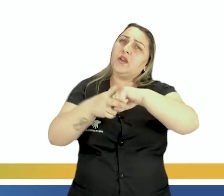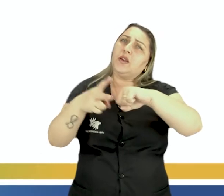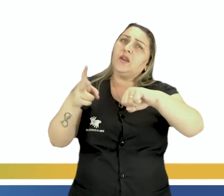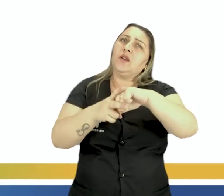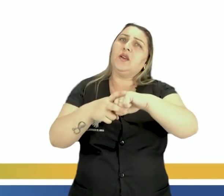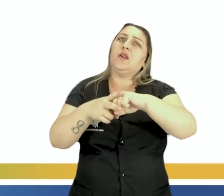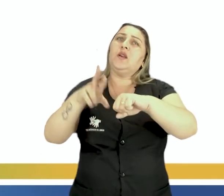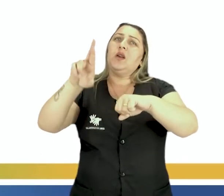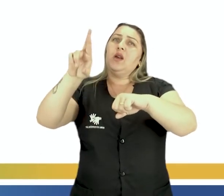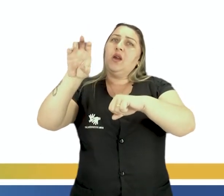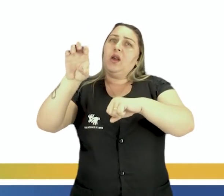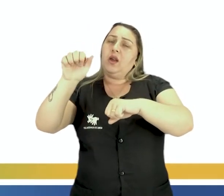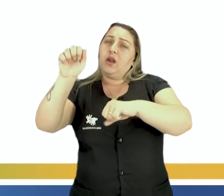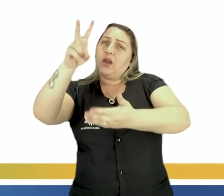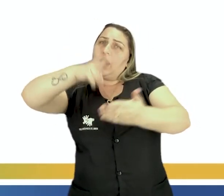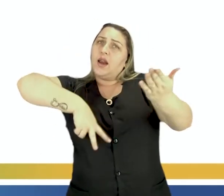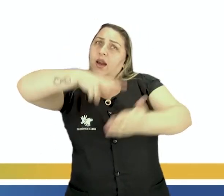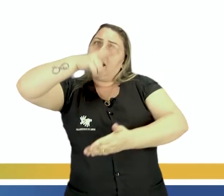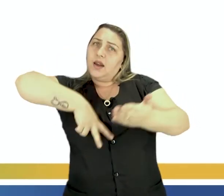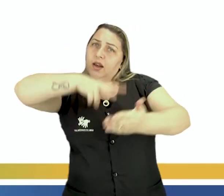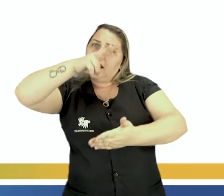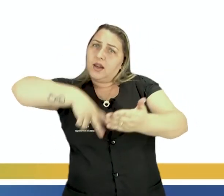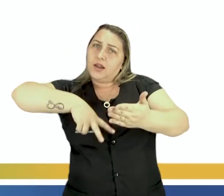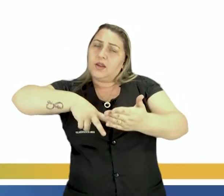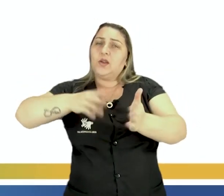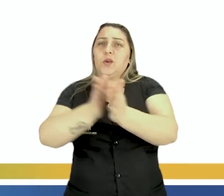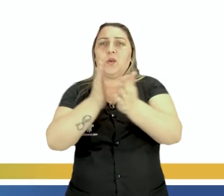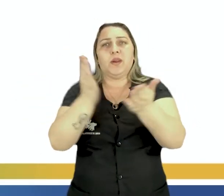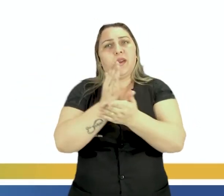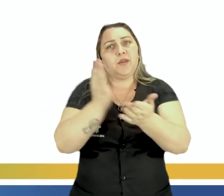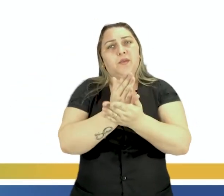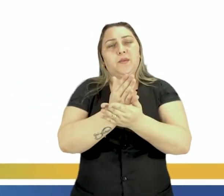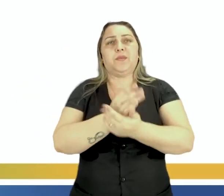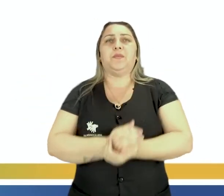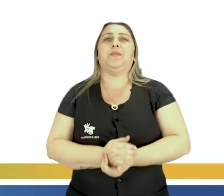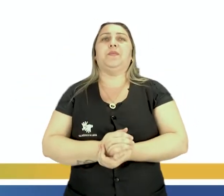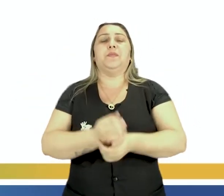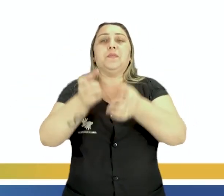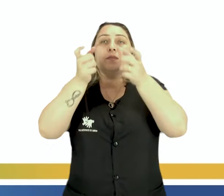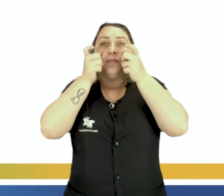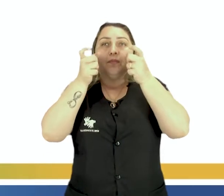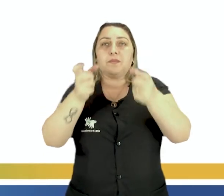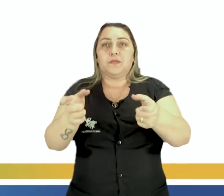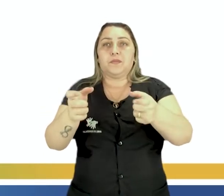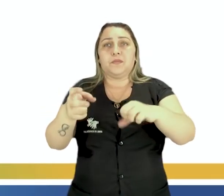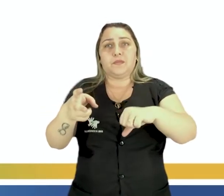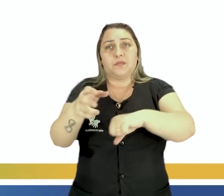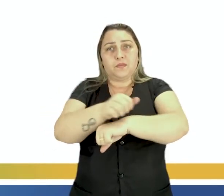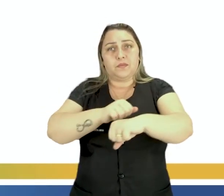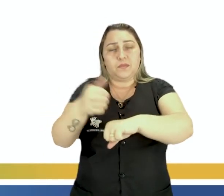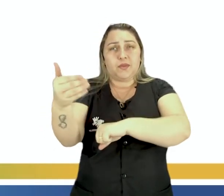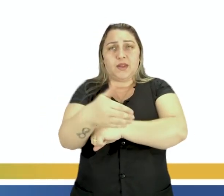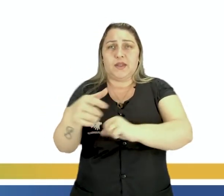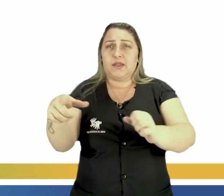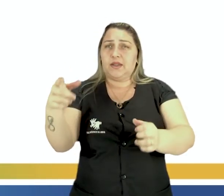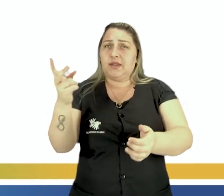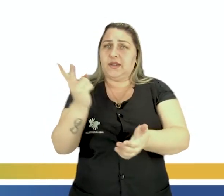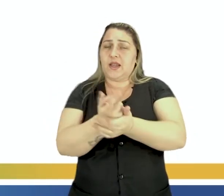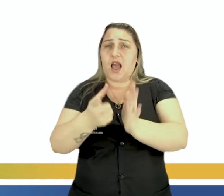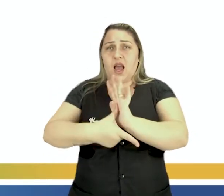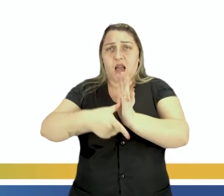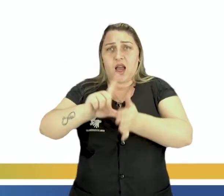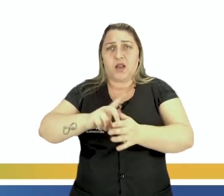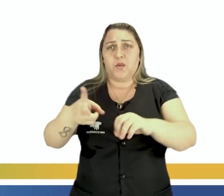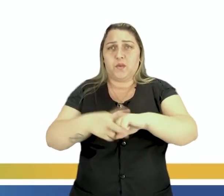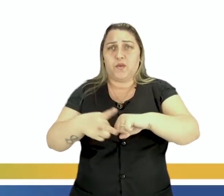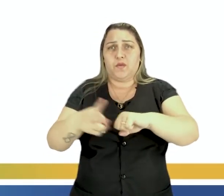verbo read, ler, ok? Read a book, ler um livro. Então, atentem sempre que os advérbios de frequência vão vir sempre antes